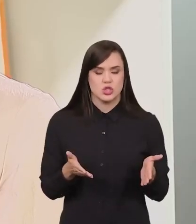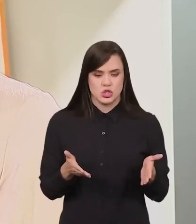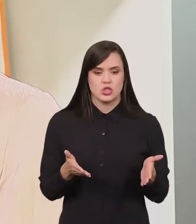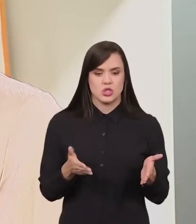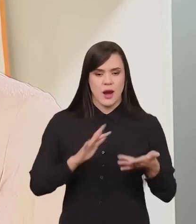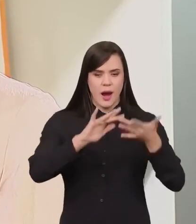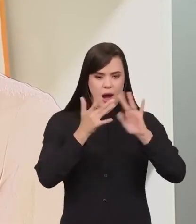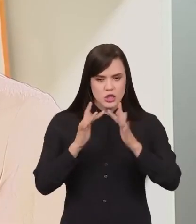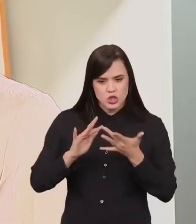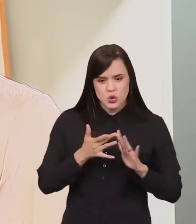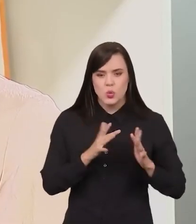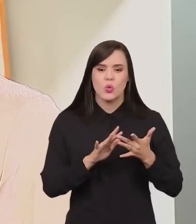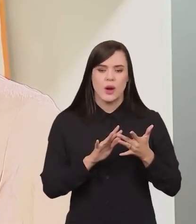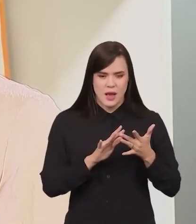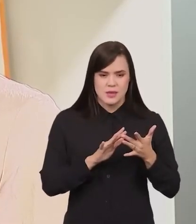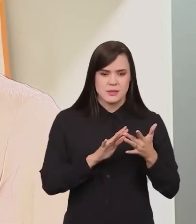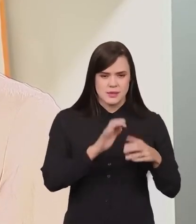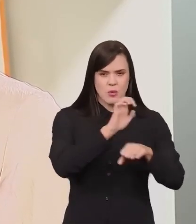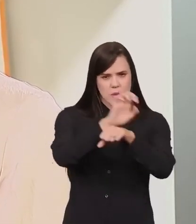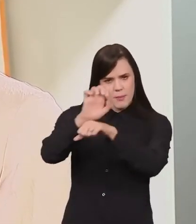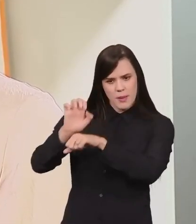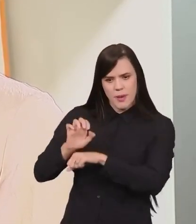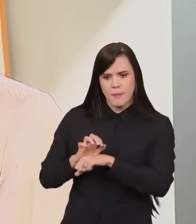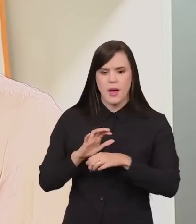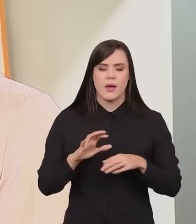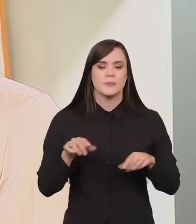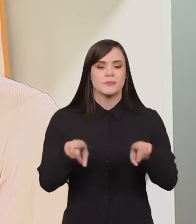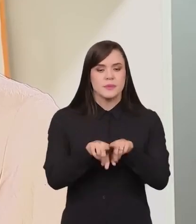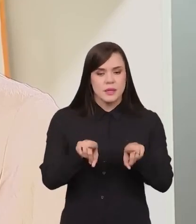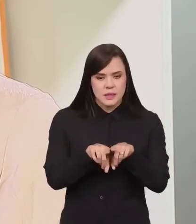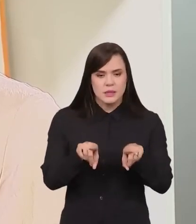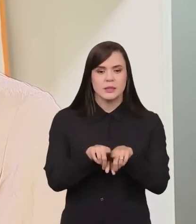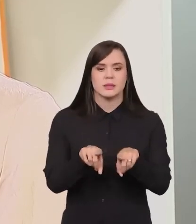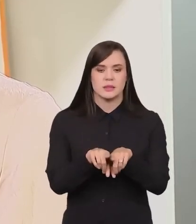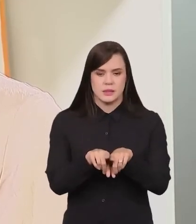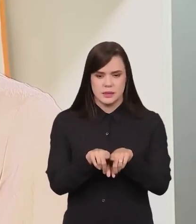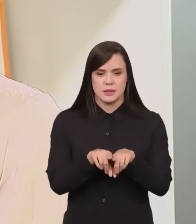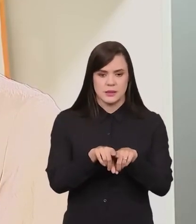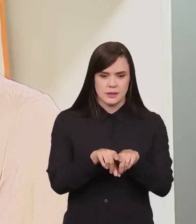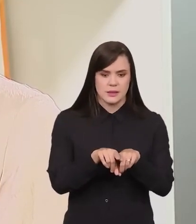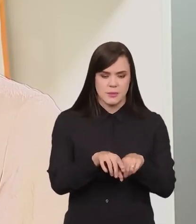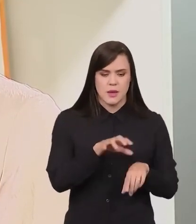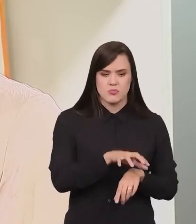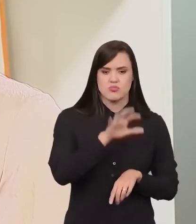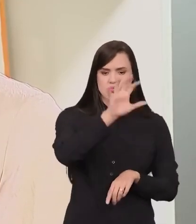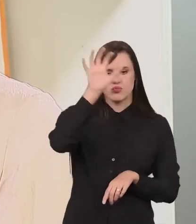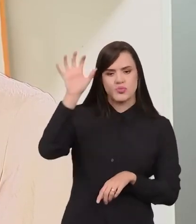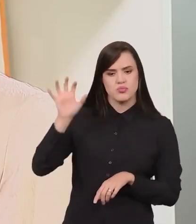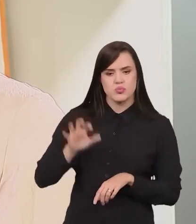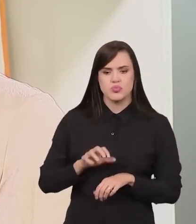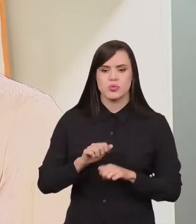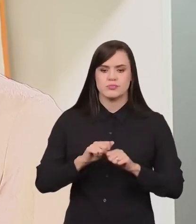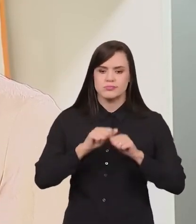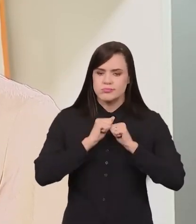Essa articulação que é interfederativa, enfim, e também contar com os territórios para ampliar essa voz